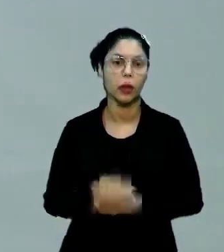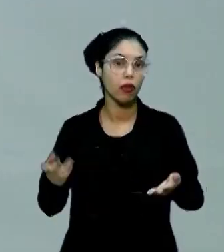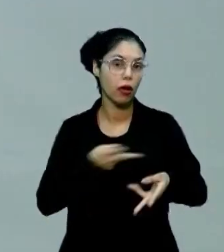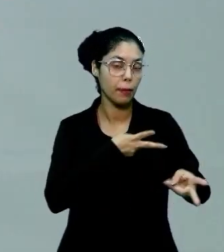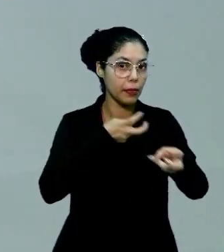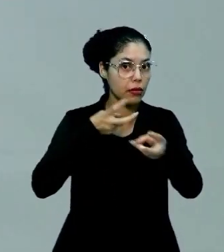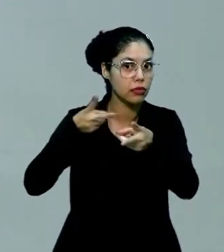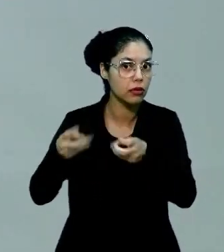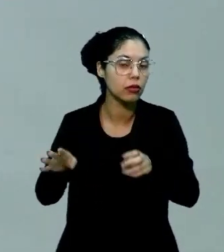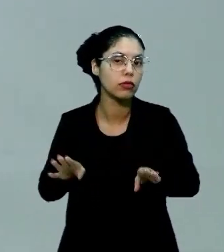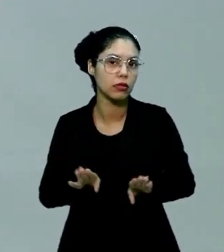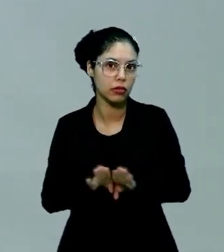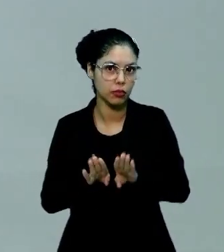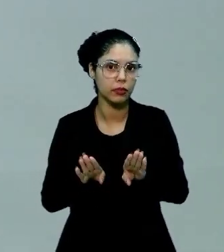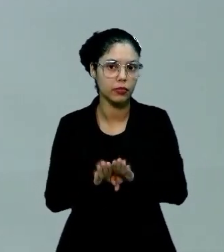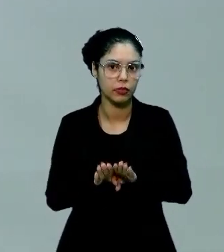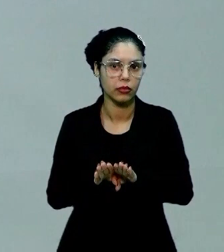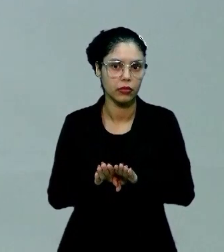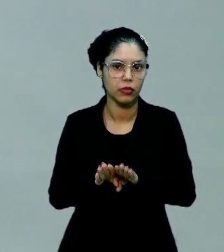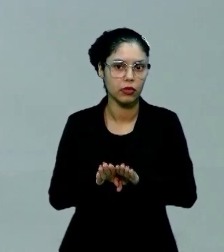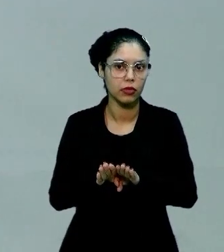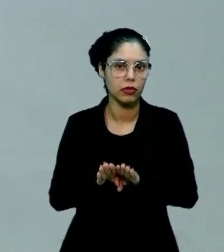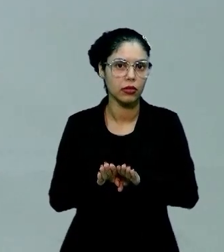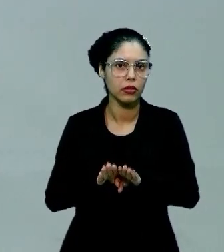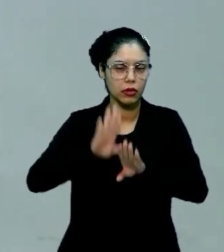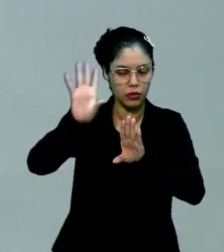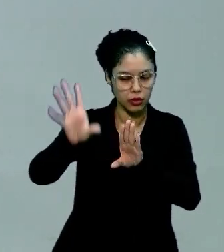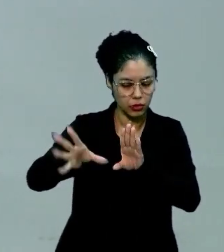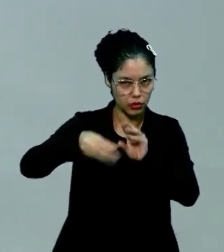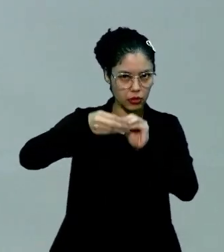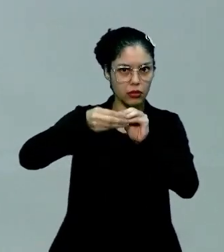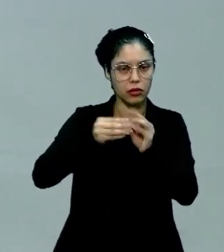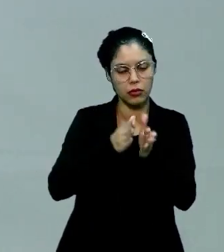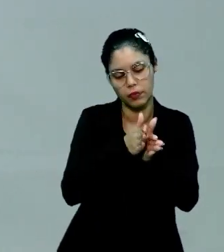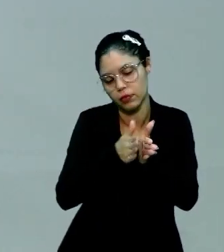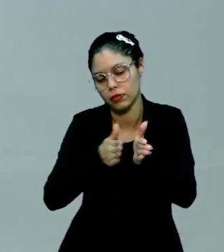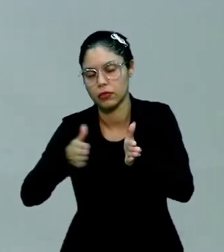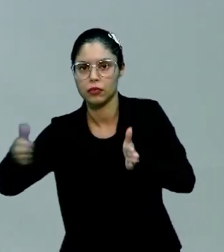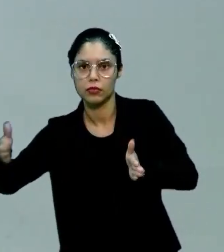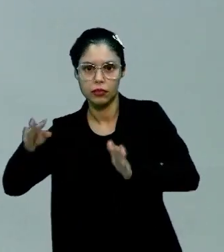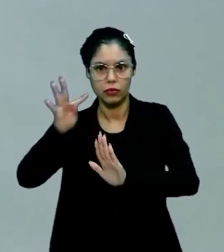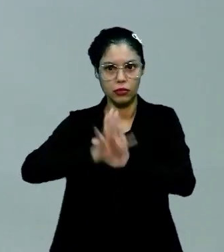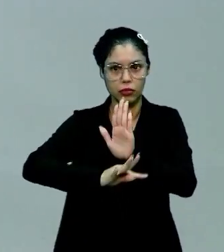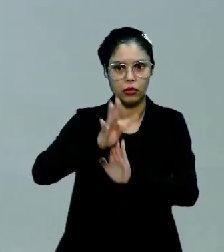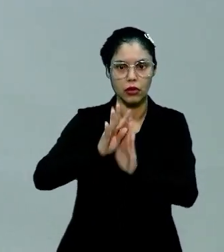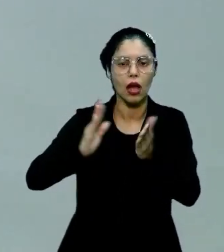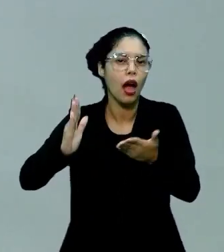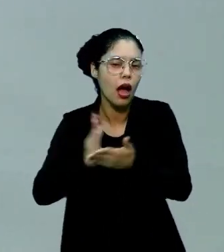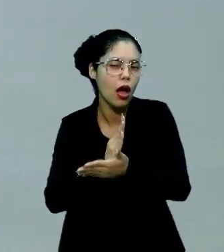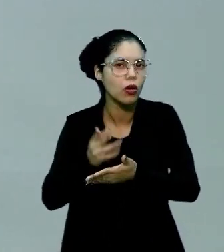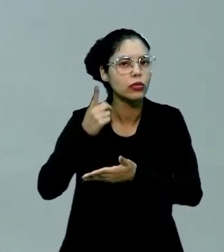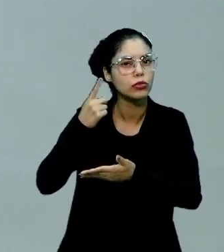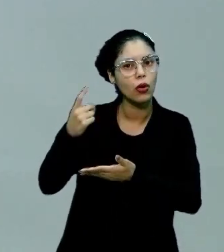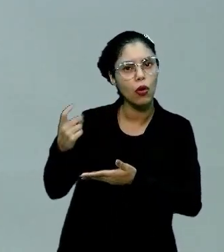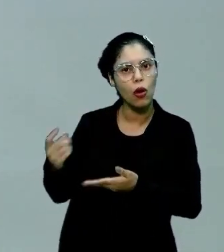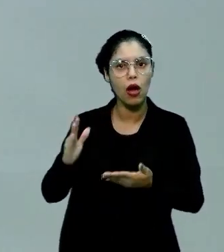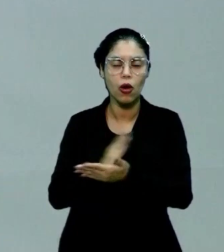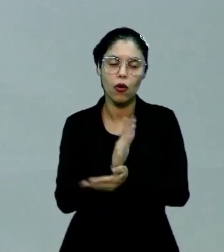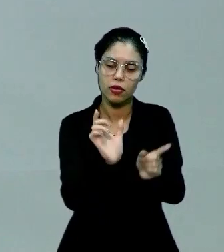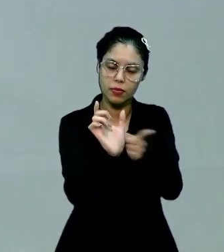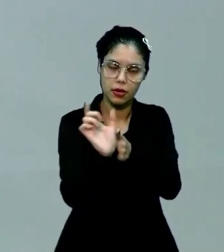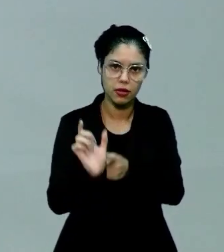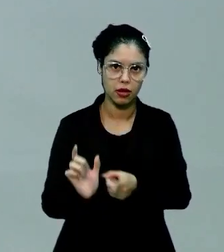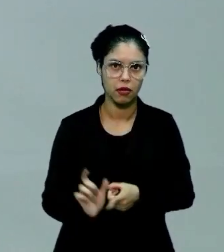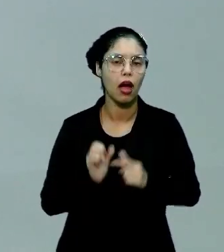Você observa também aí a questão da aliteração ao longo do texto. No caso, são alguns sons, algumas palavras que